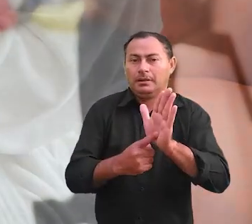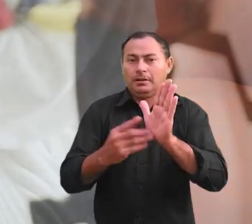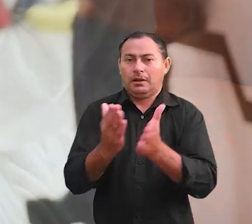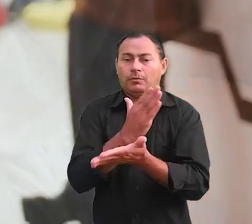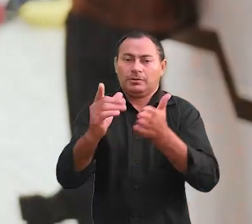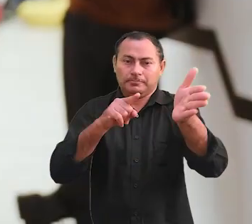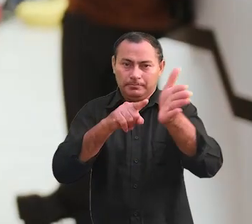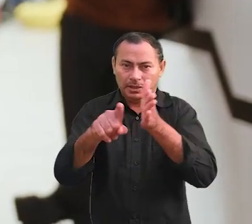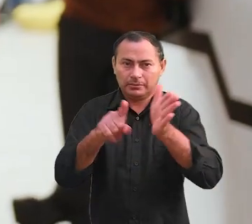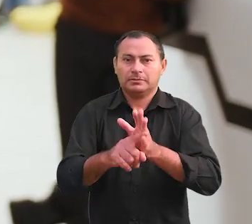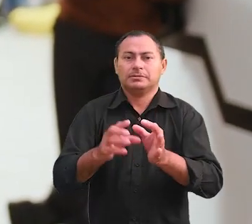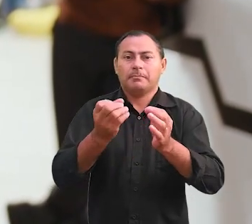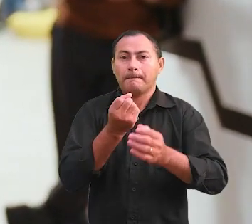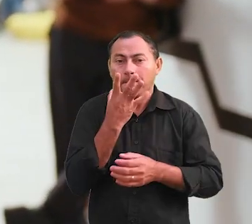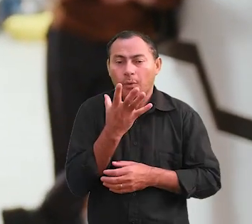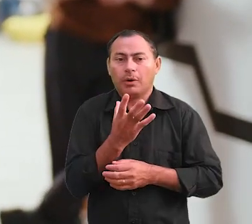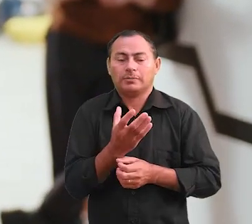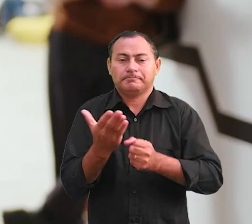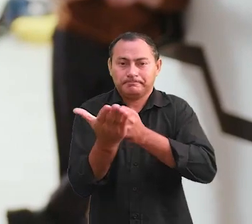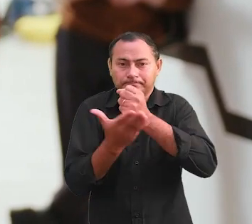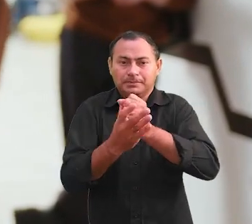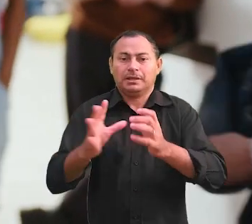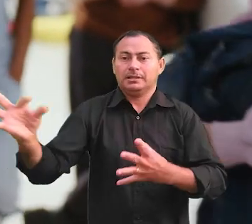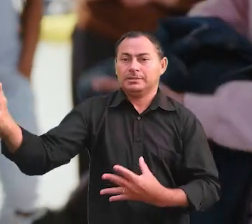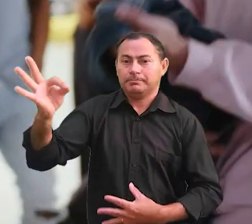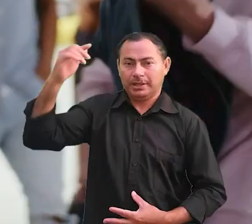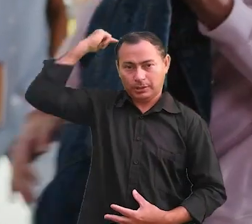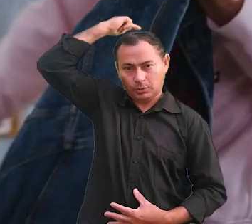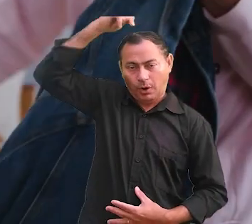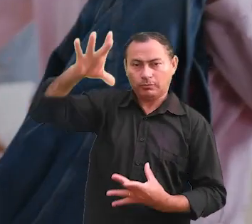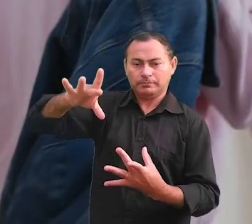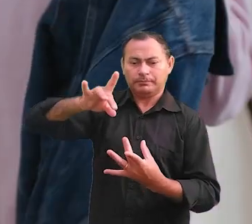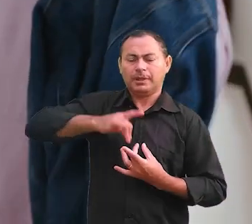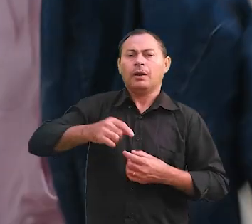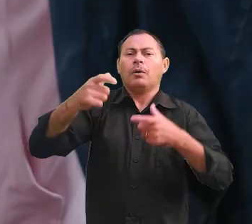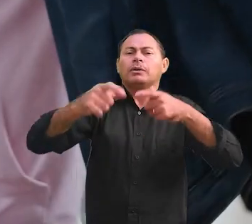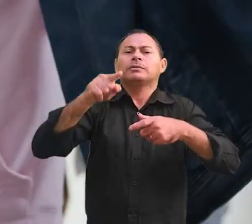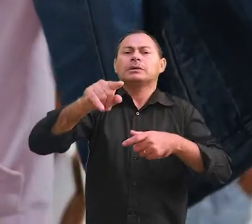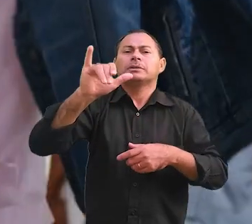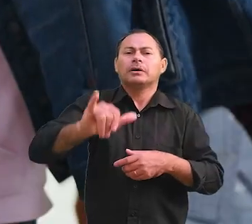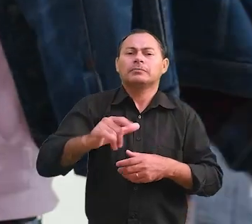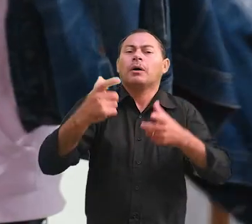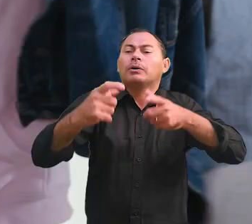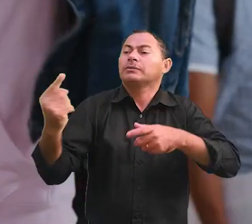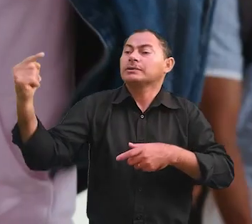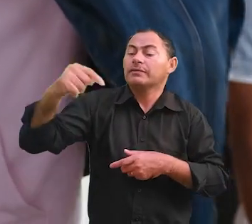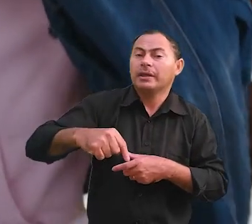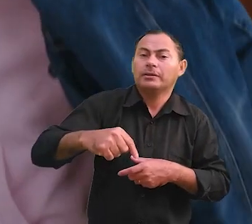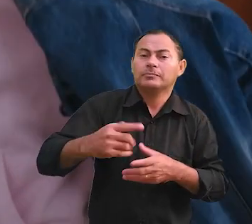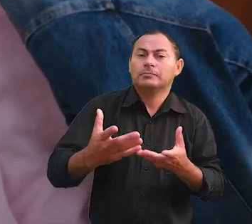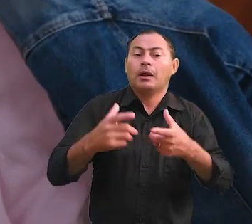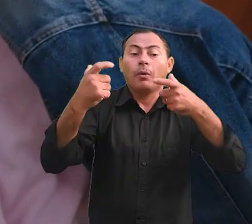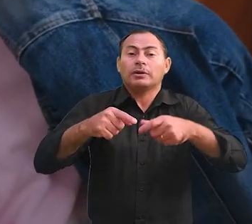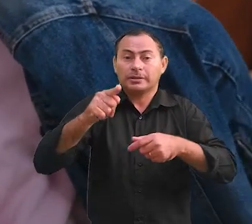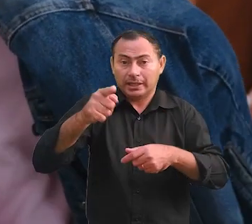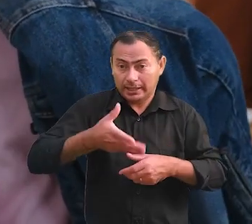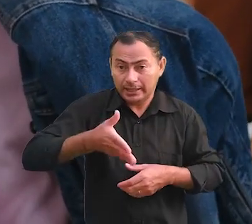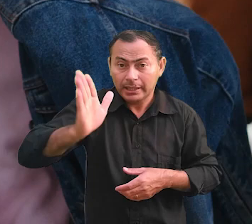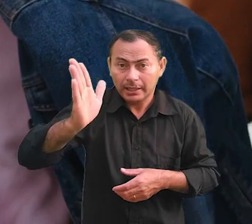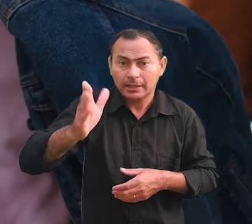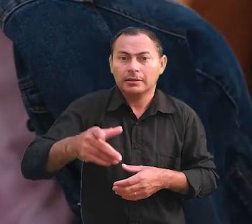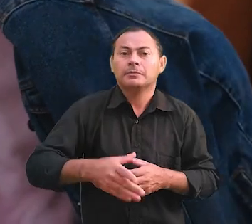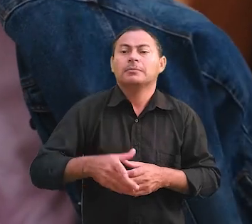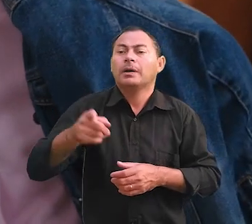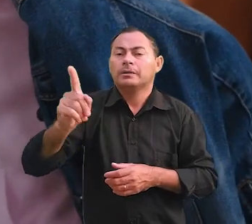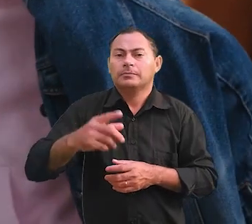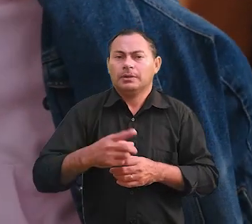apresentamos algumas perguntas que servem como o buço no espiritual Onde você está em de onde você vir para